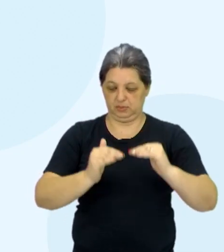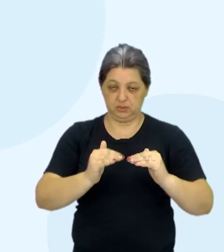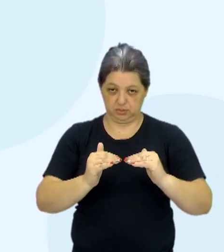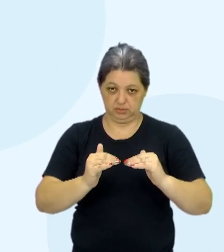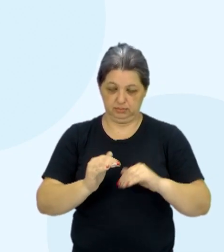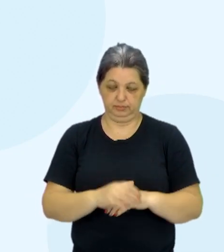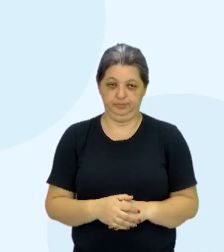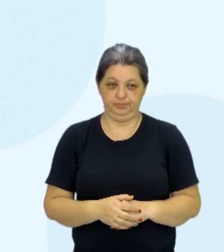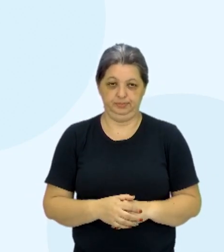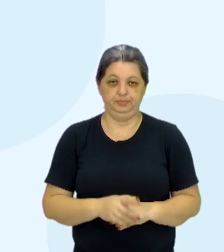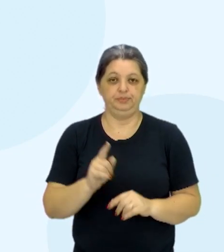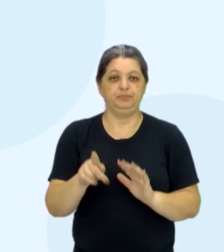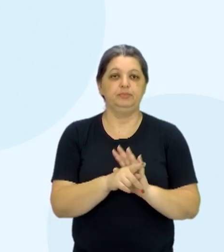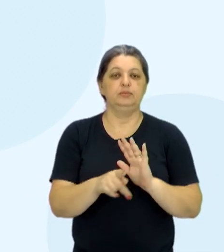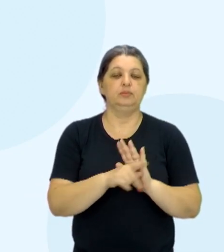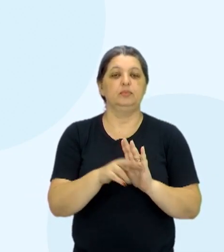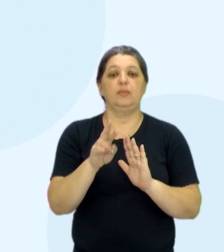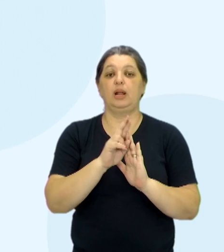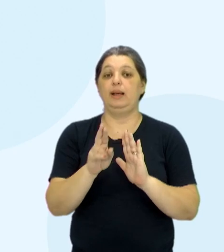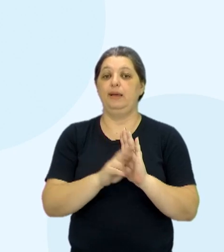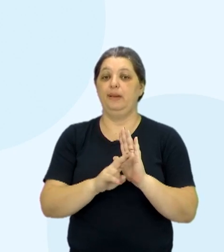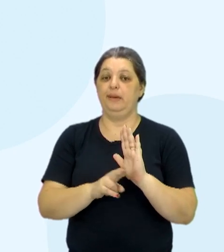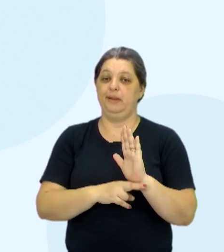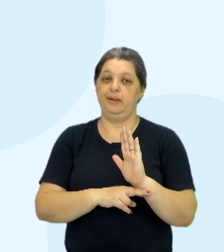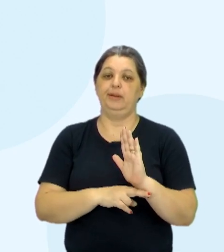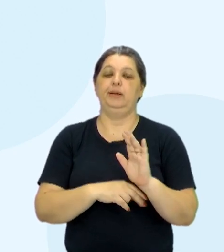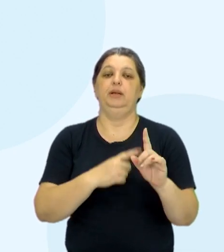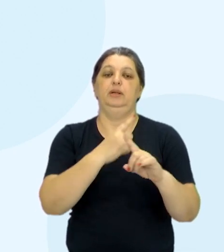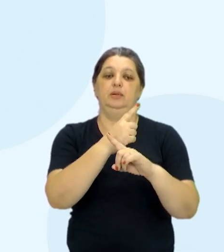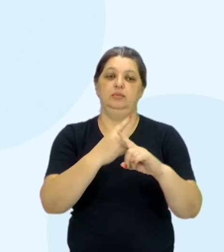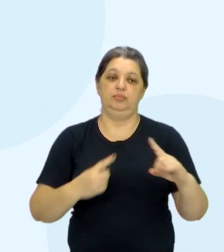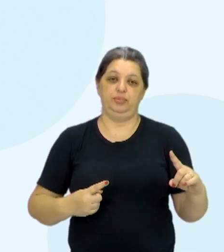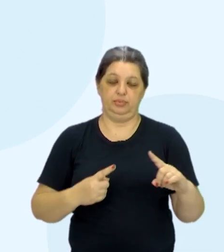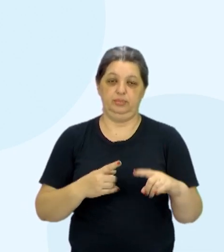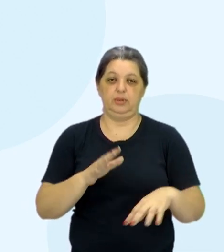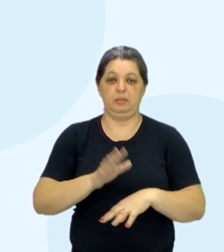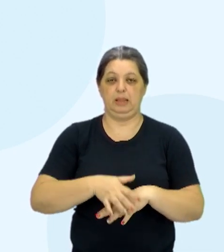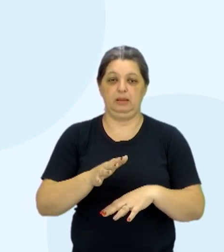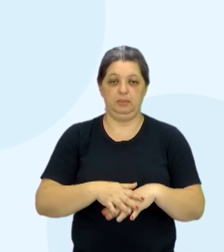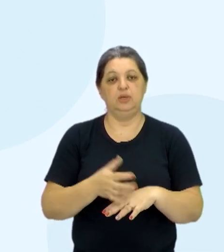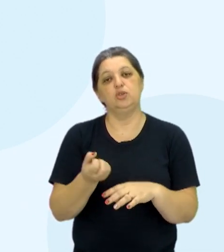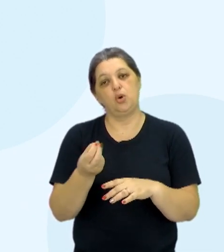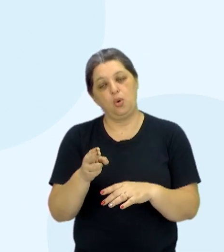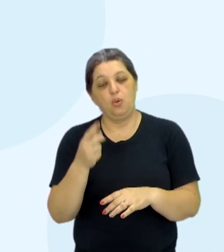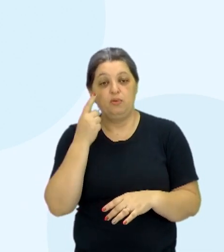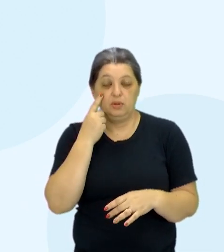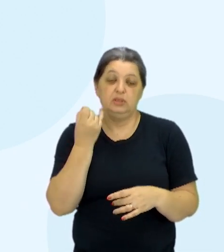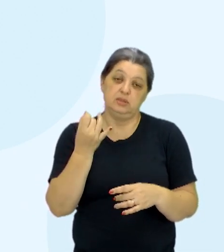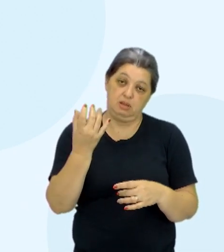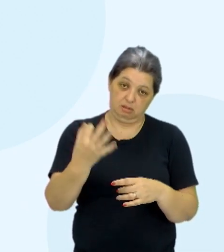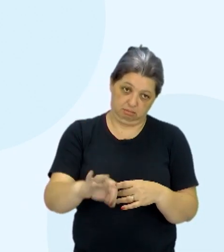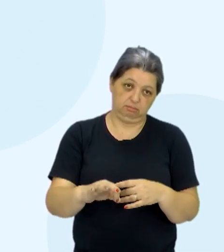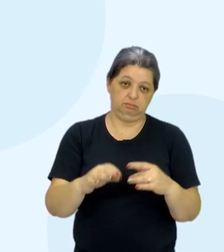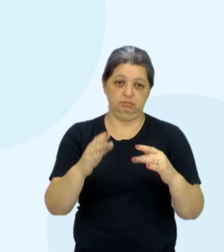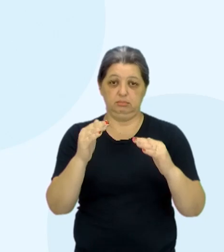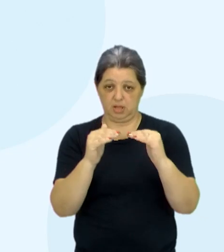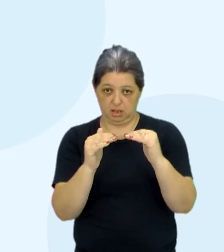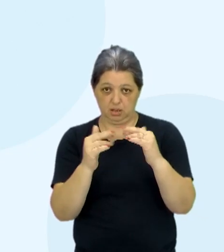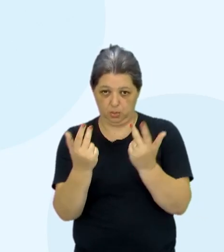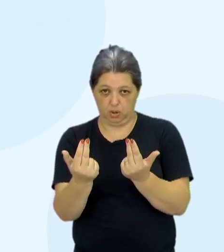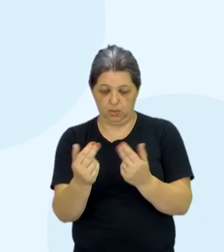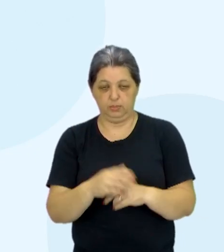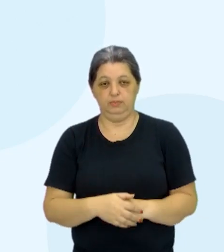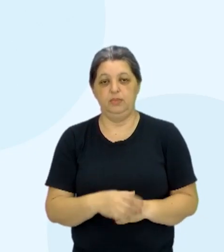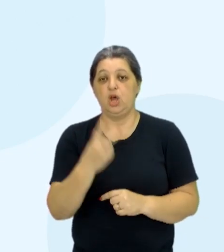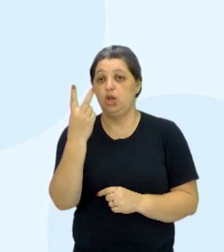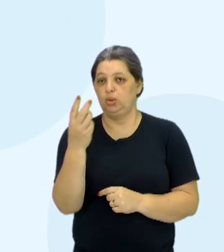seja, vale a regra de 3 ou você pode dividir para ver se dá o mesmo decimal. Certo, Letícia? Sim, claro. Então tá. Mais